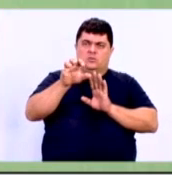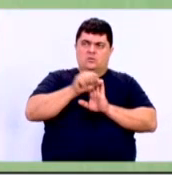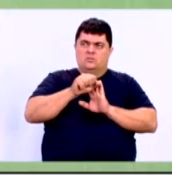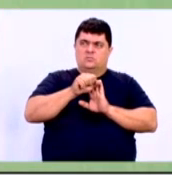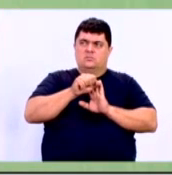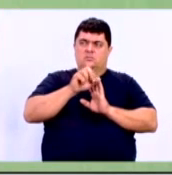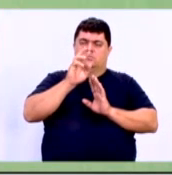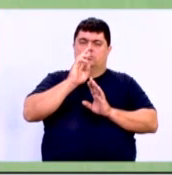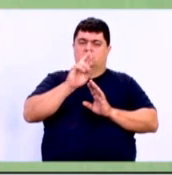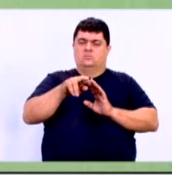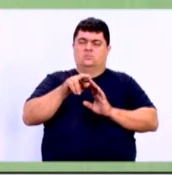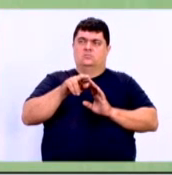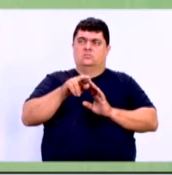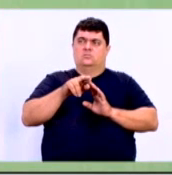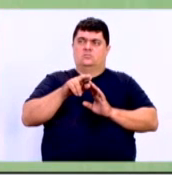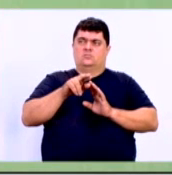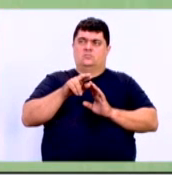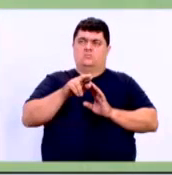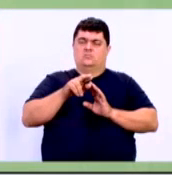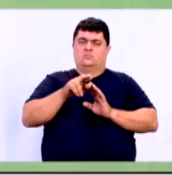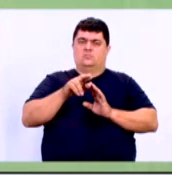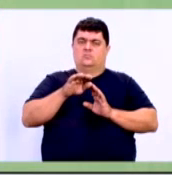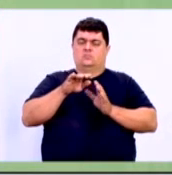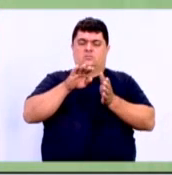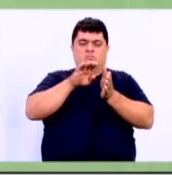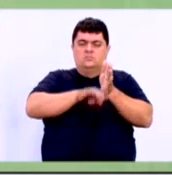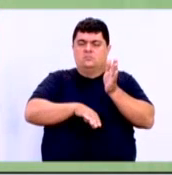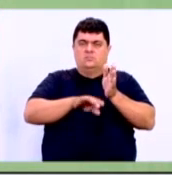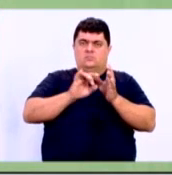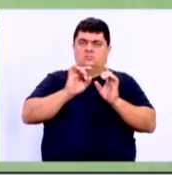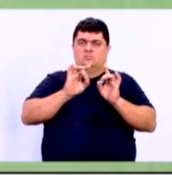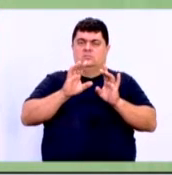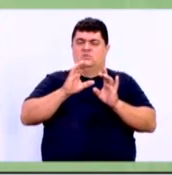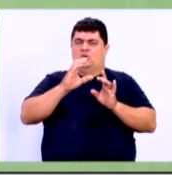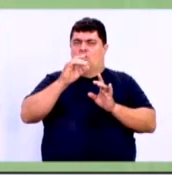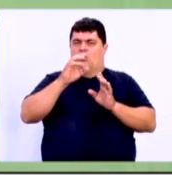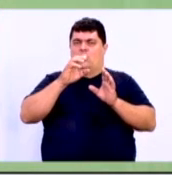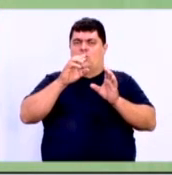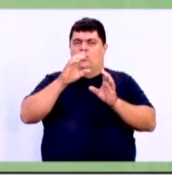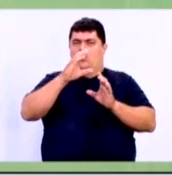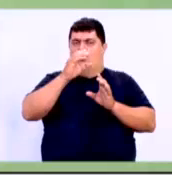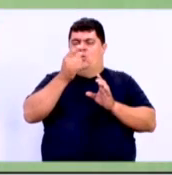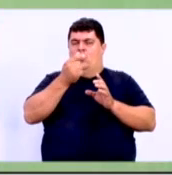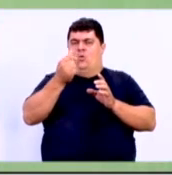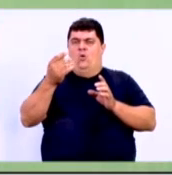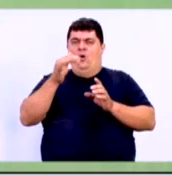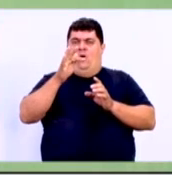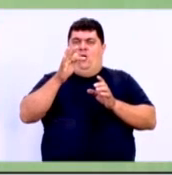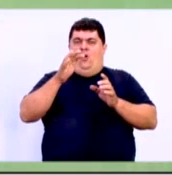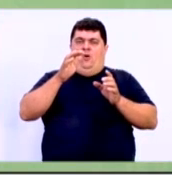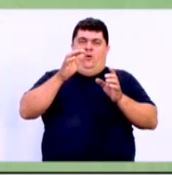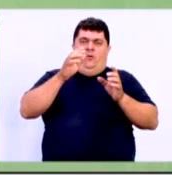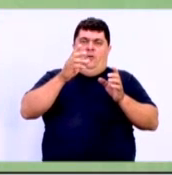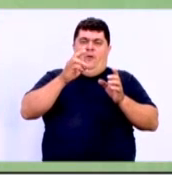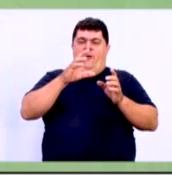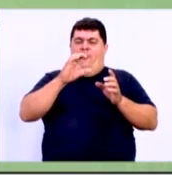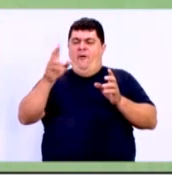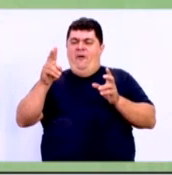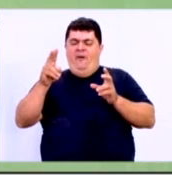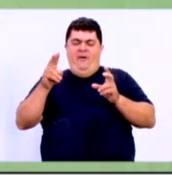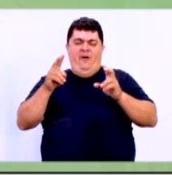do resultado de vendas, eu subtraio custos fixos mais custo